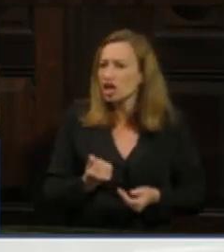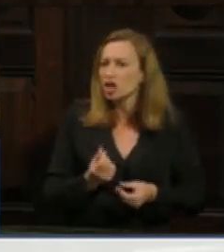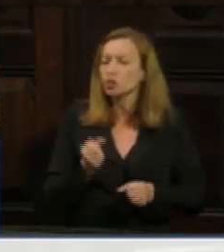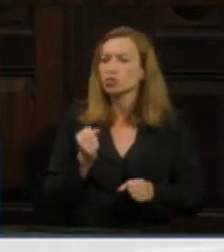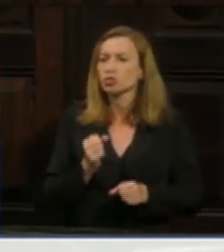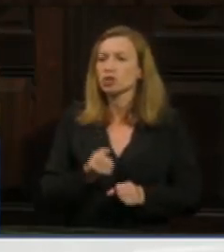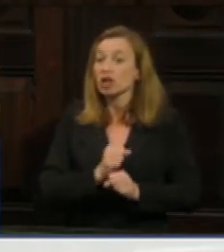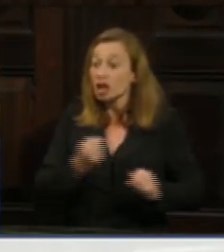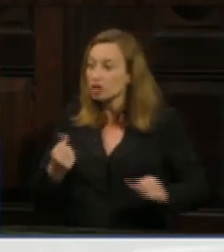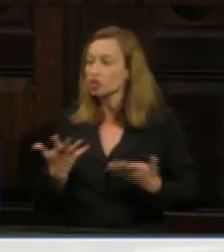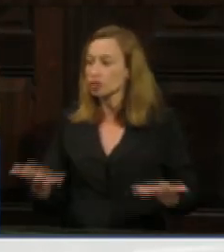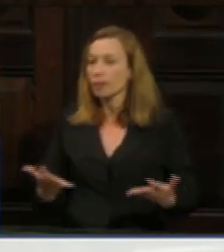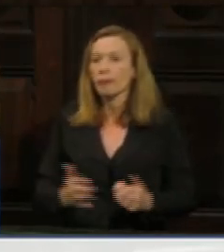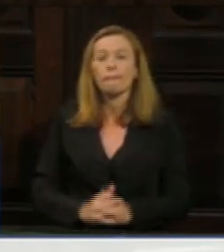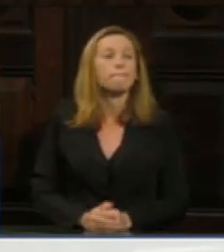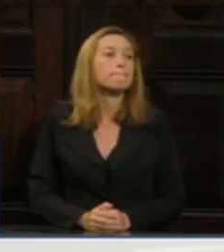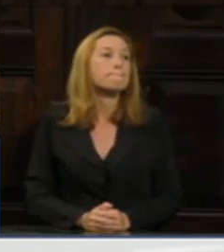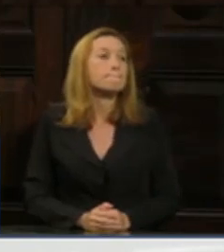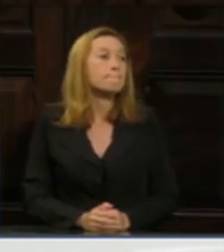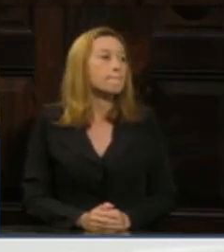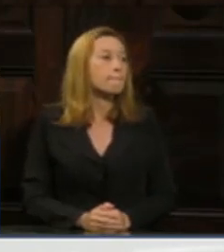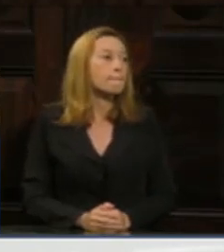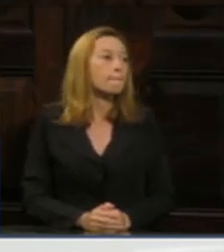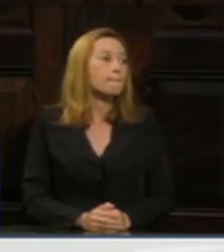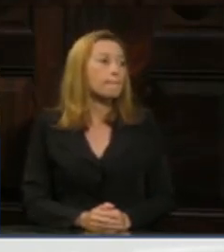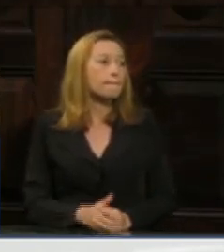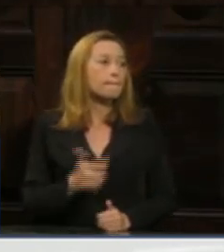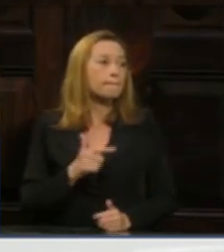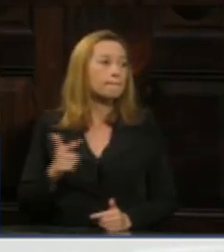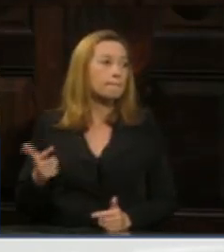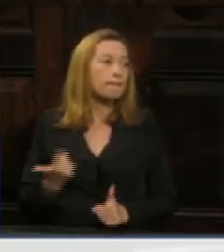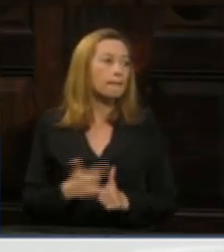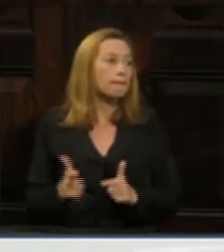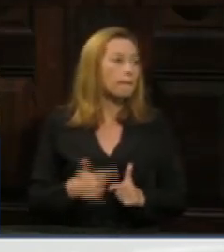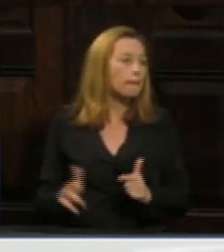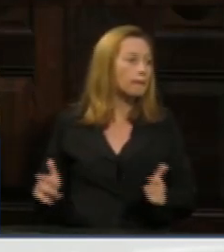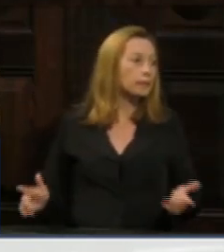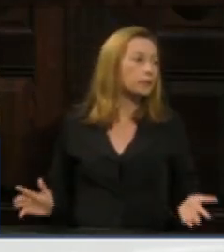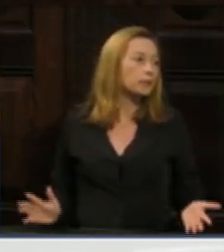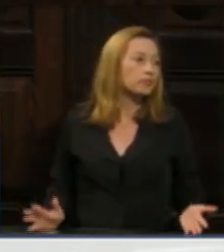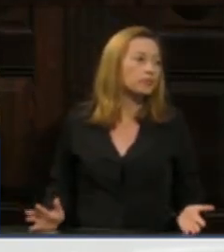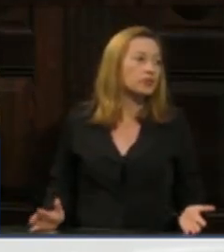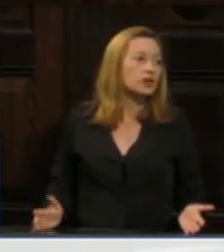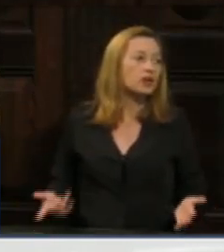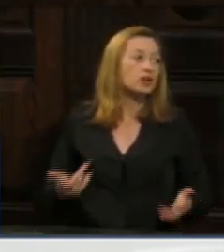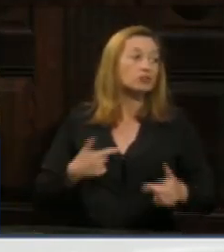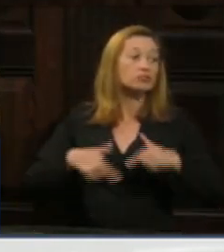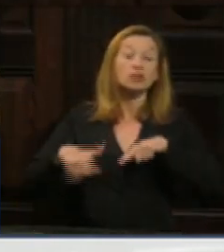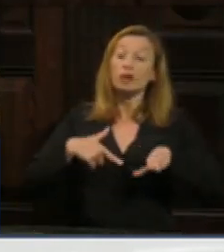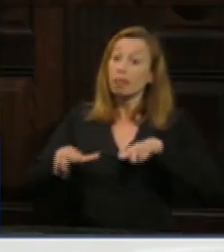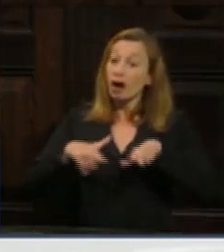notificados prestarão os seus esclarecimentos, não tem nenhuma preocupação quanto a isso. Agora, eu quero destacar,